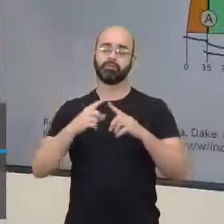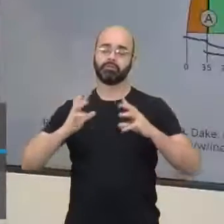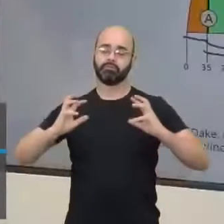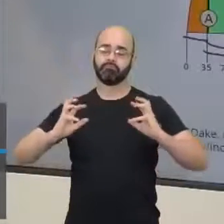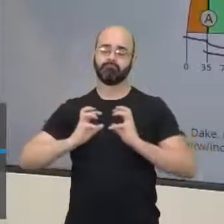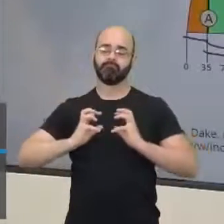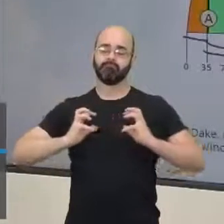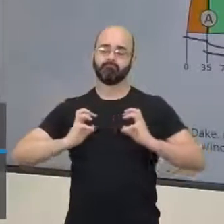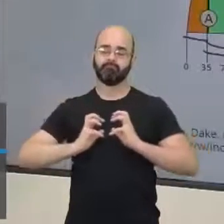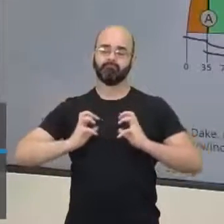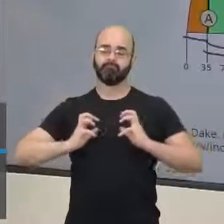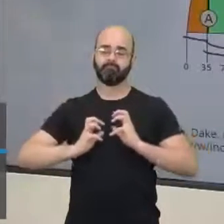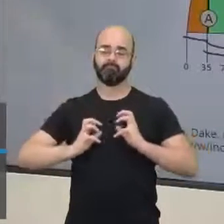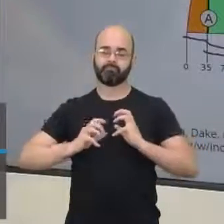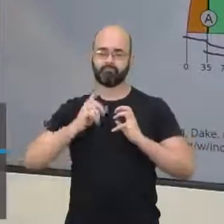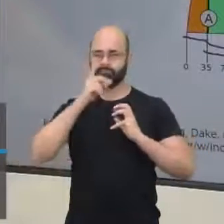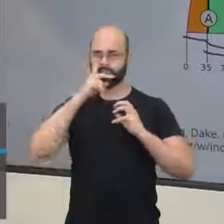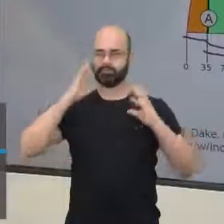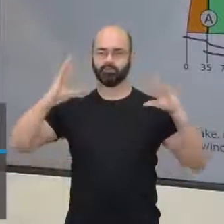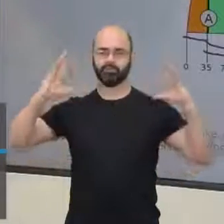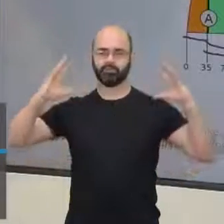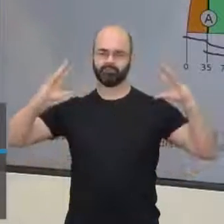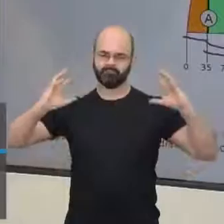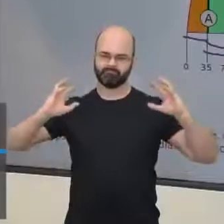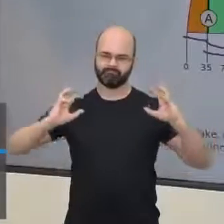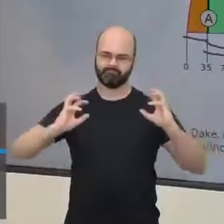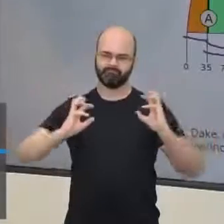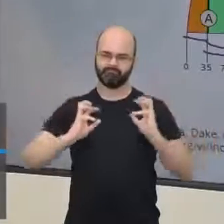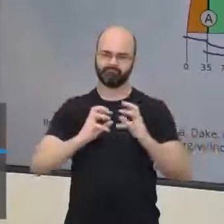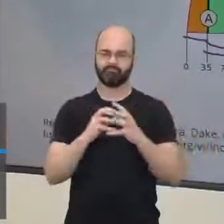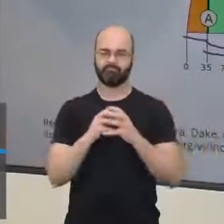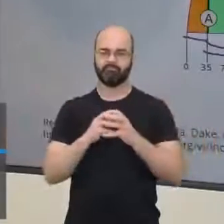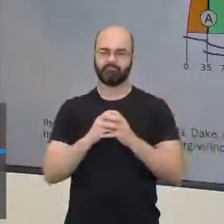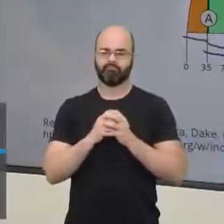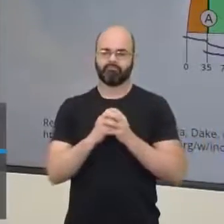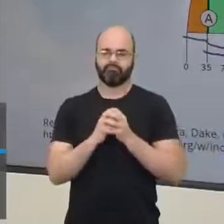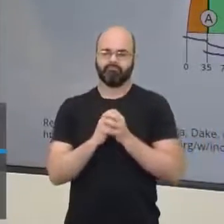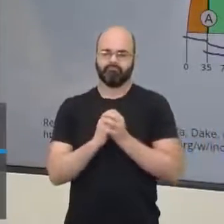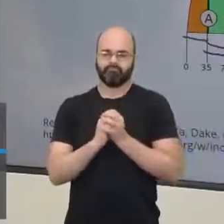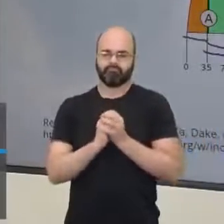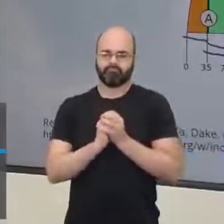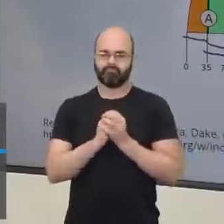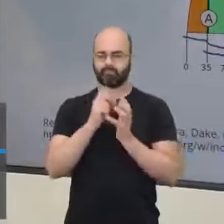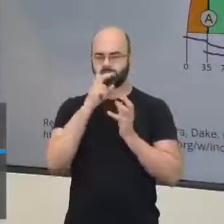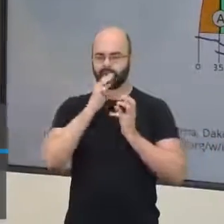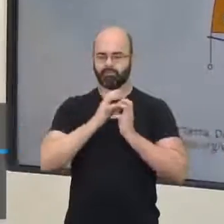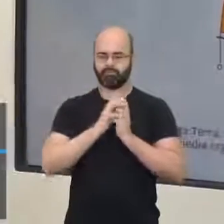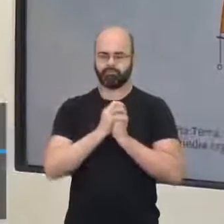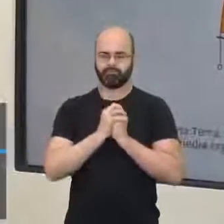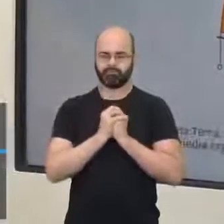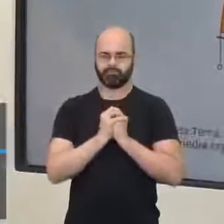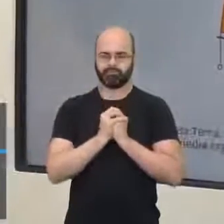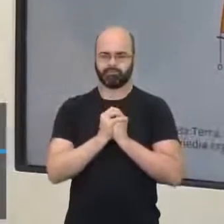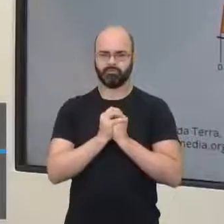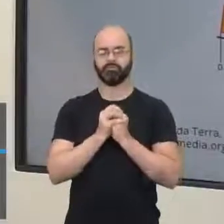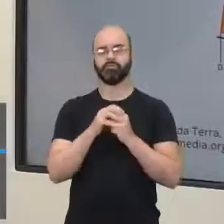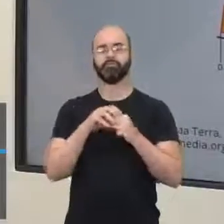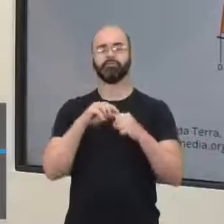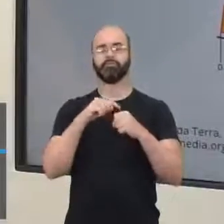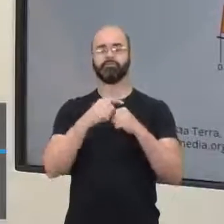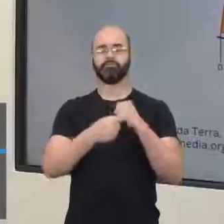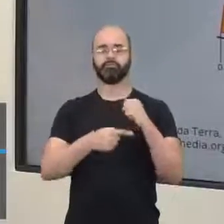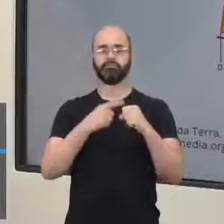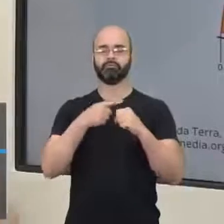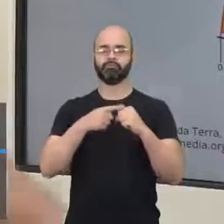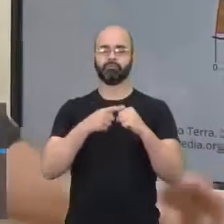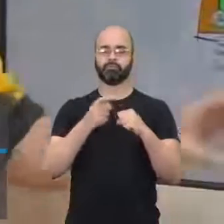é exercida, né, da superfície para o interior da Terra, né? A ação da gravidade, né, interioriza esse processo e acaba formando